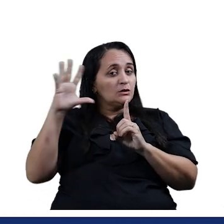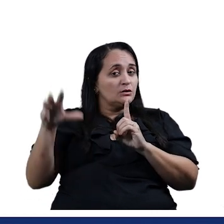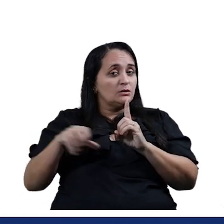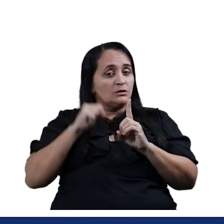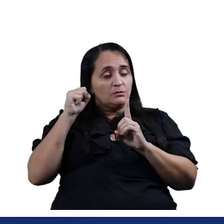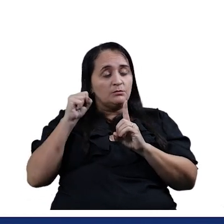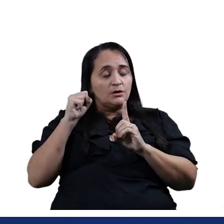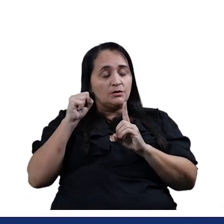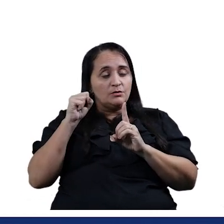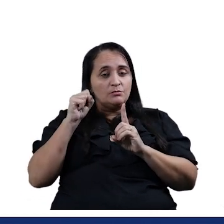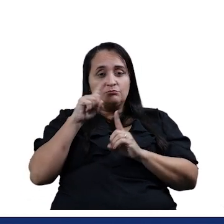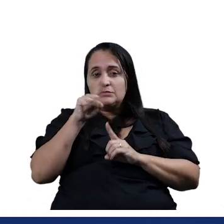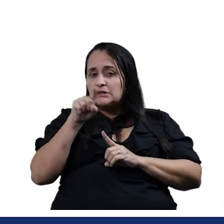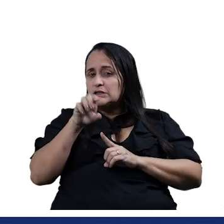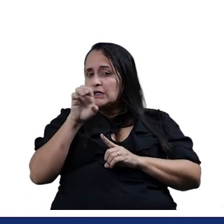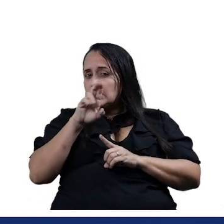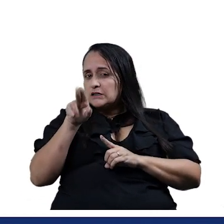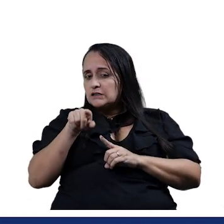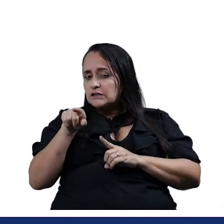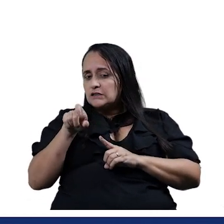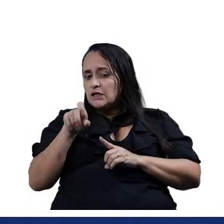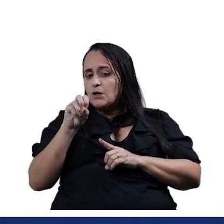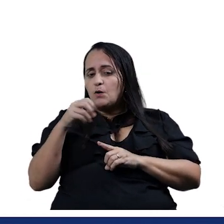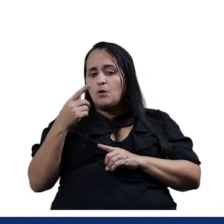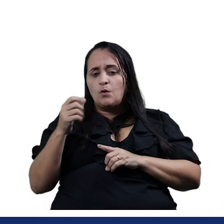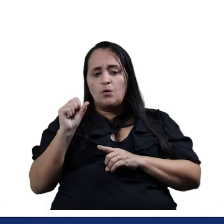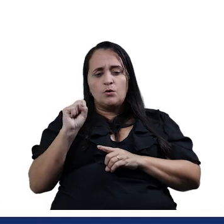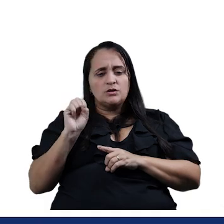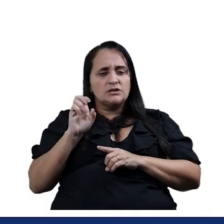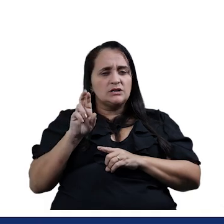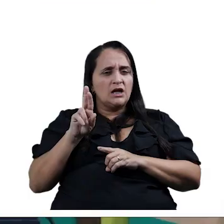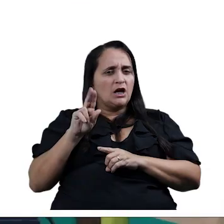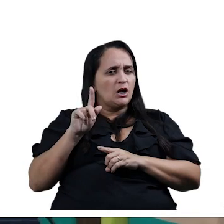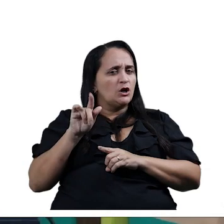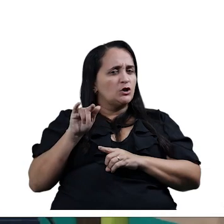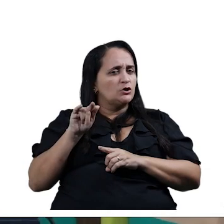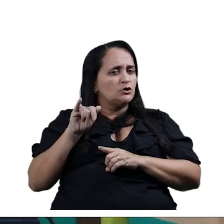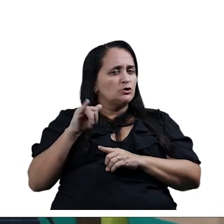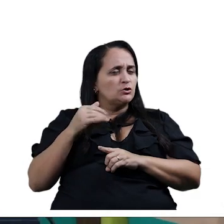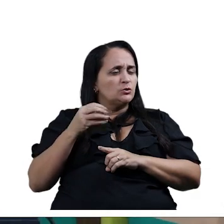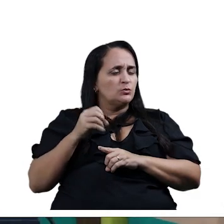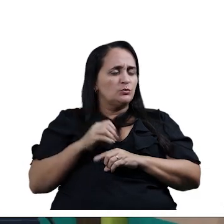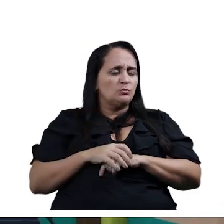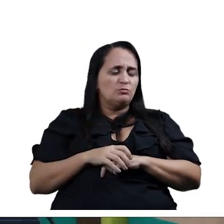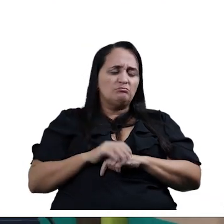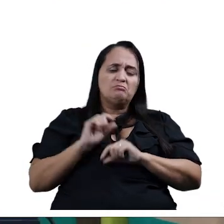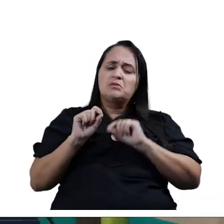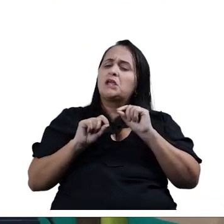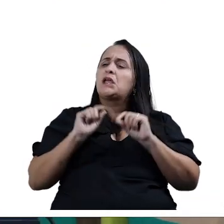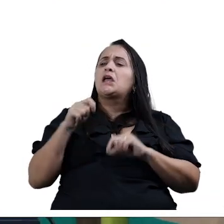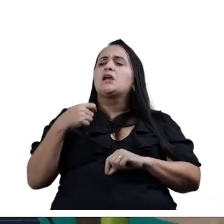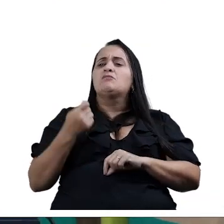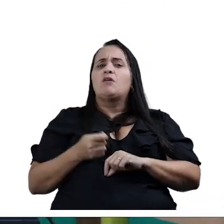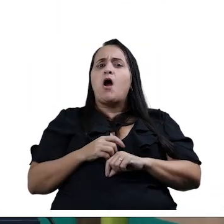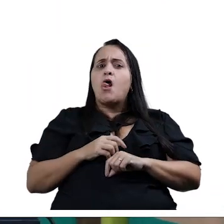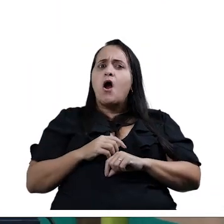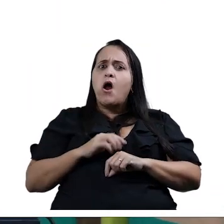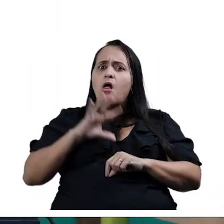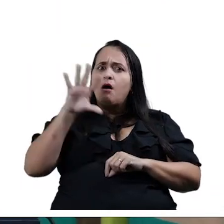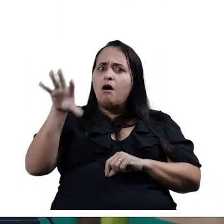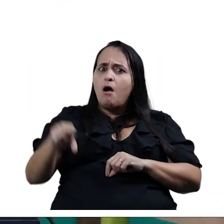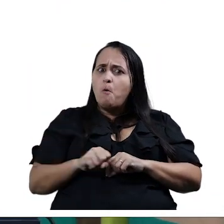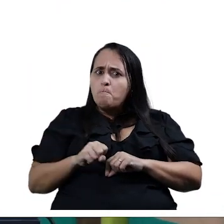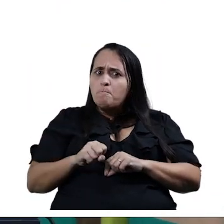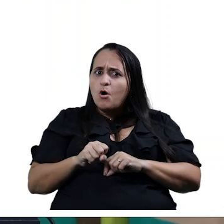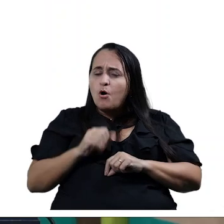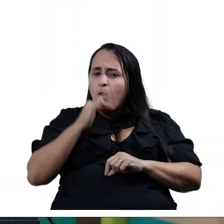o roubo de flores por Zezé ou Serginho ter roubado a flor. A questão agora é descobrir quem é o ladrão